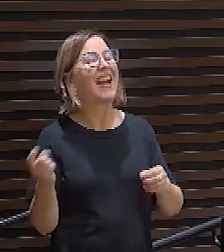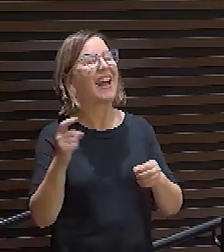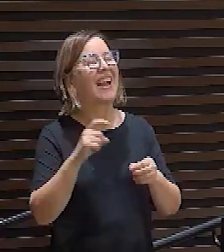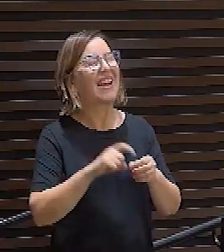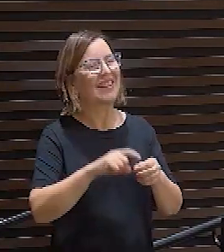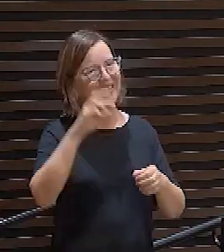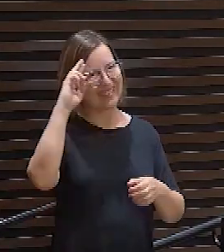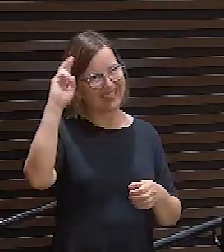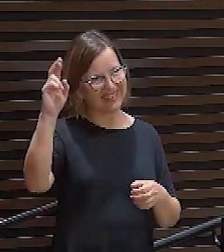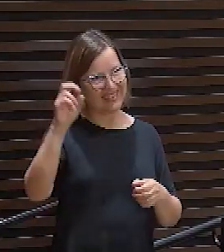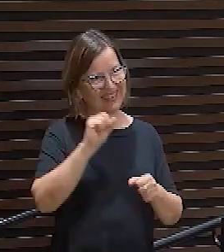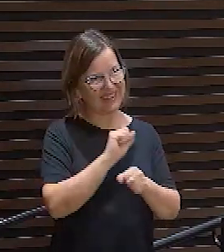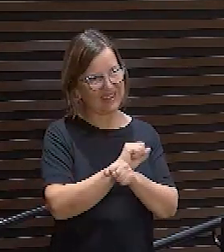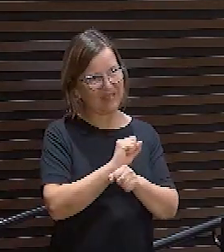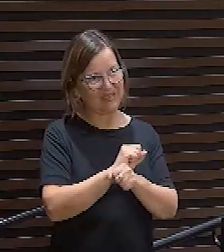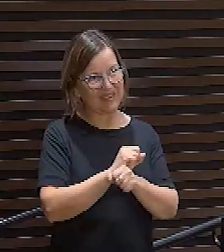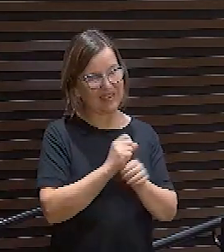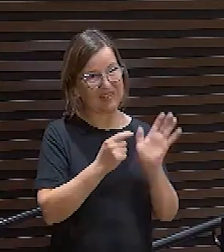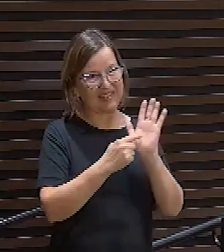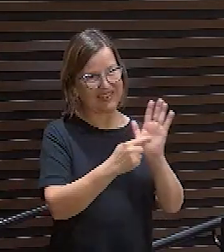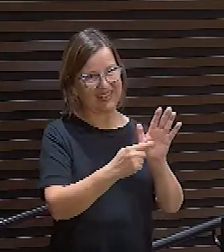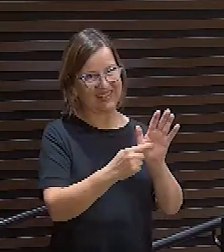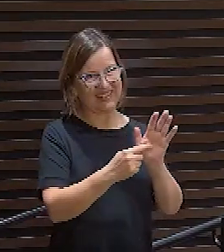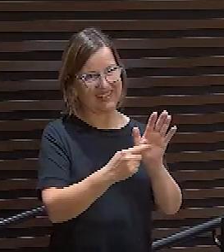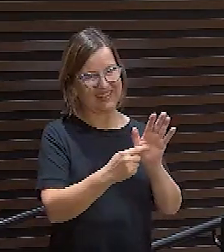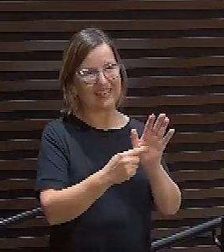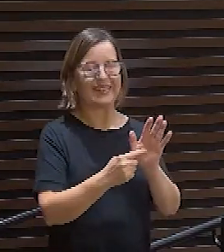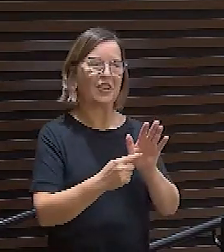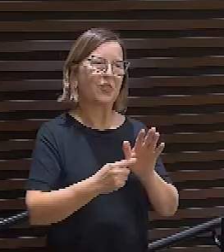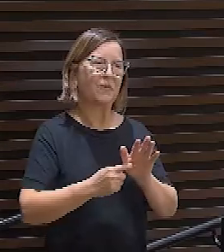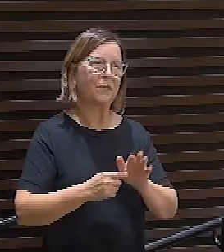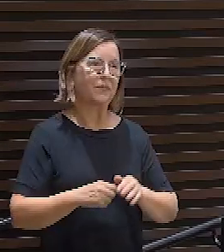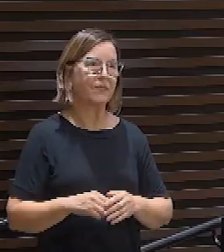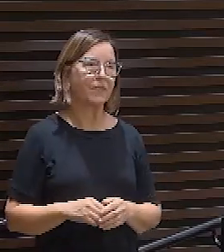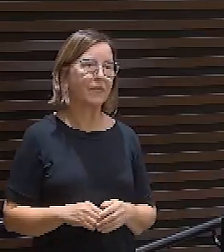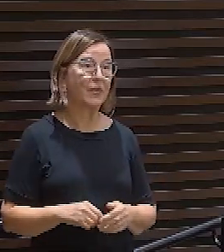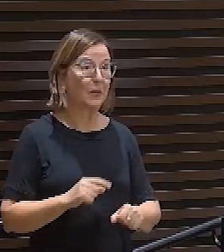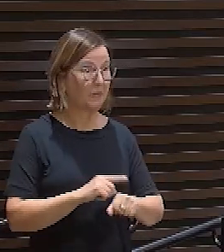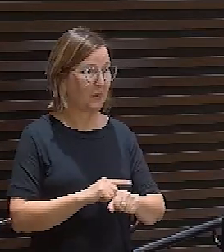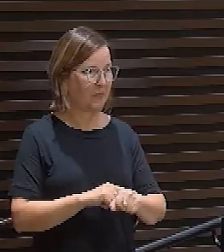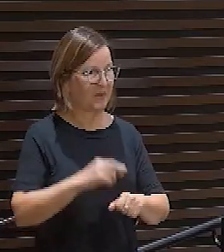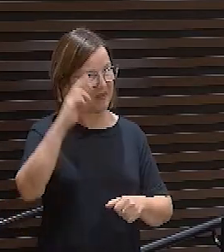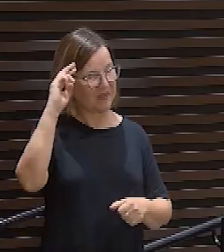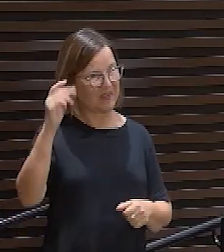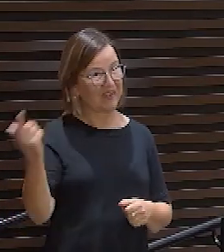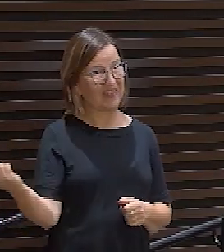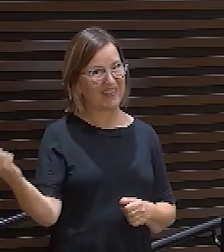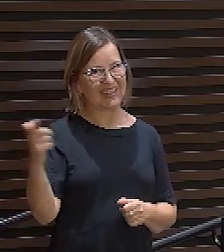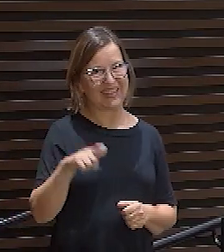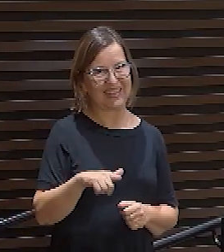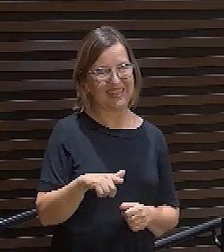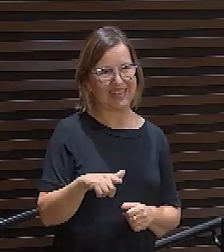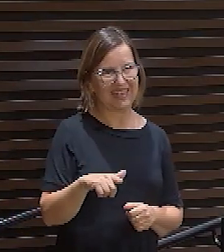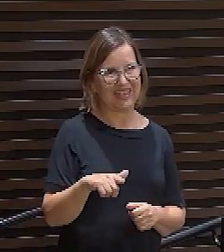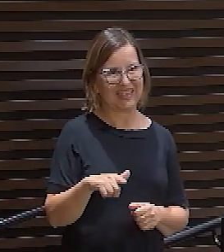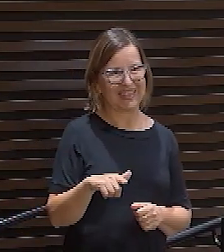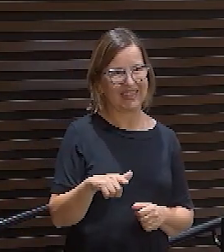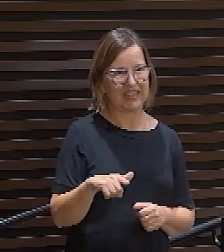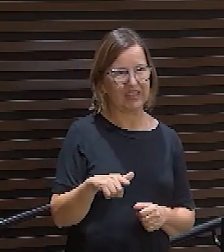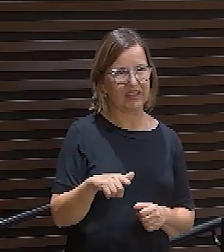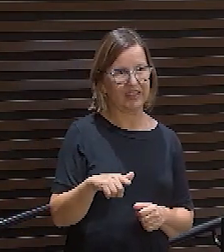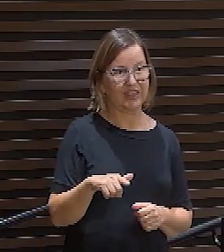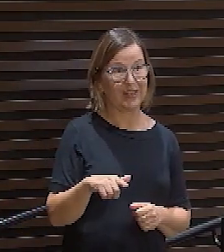dele. E quando o Senhor vier, abram em Apocalipse 5. E quando o Senhor vier, quando o Senhor